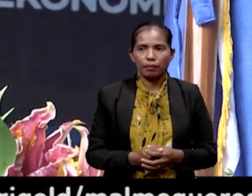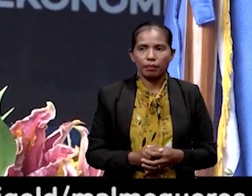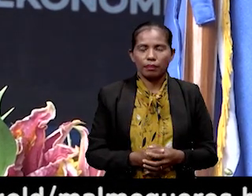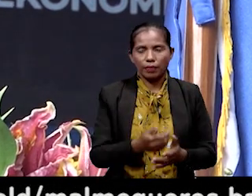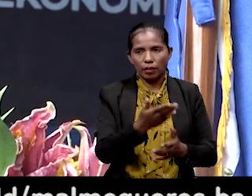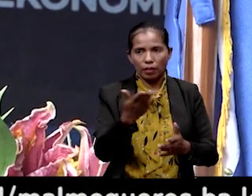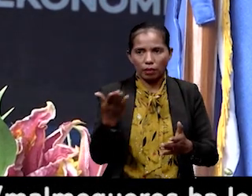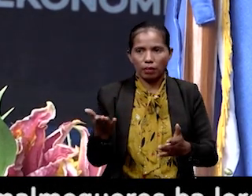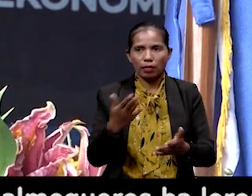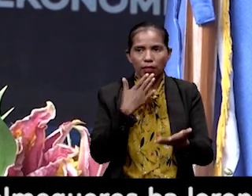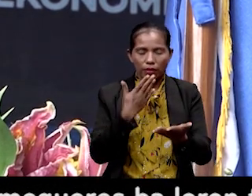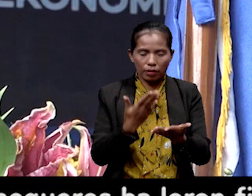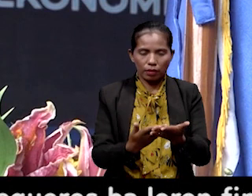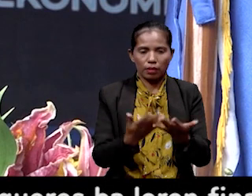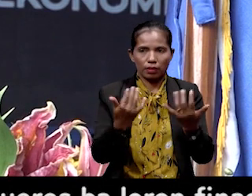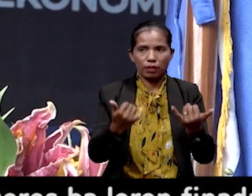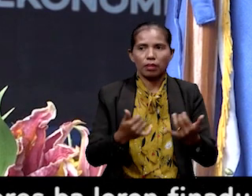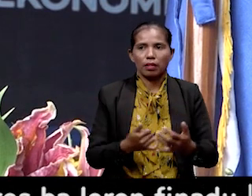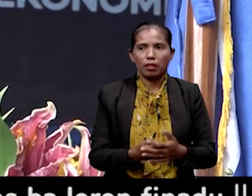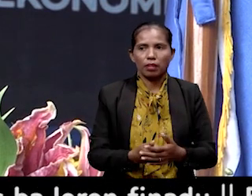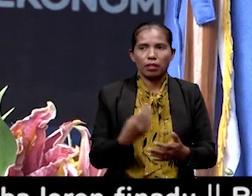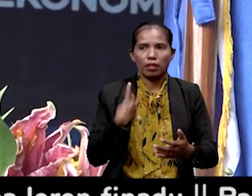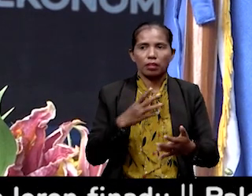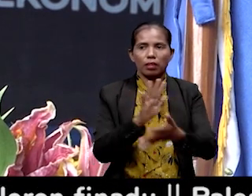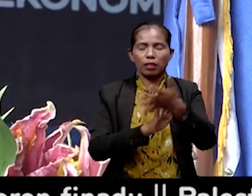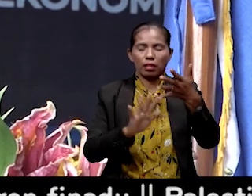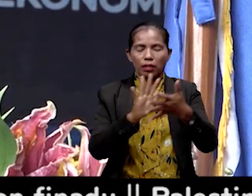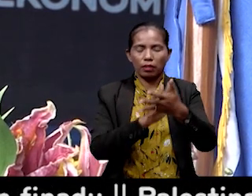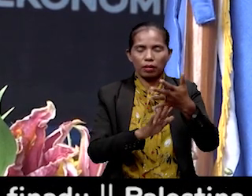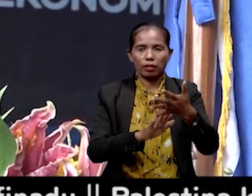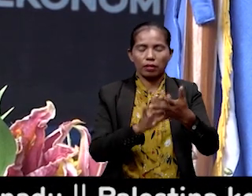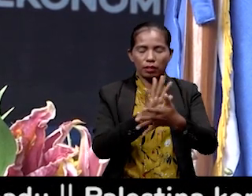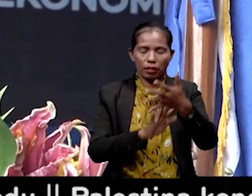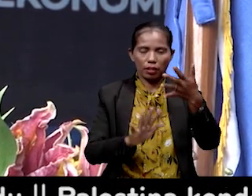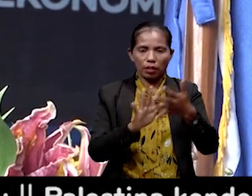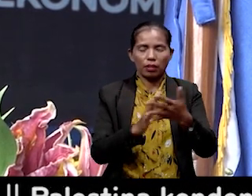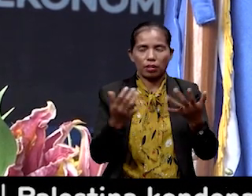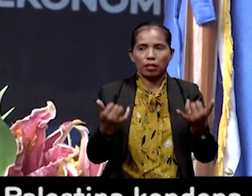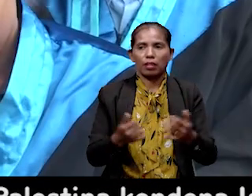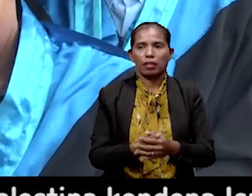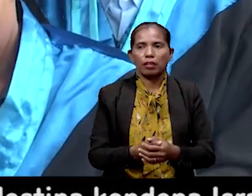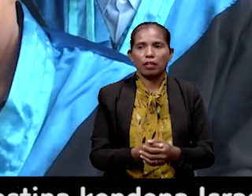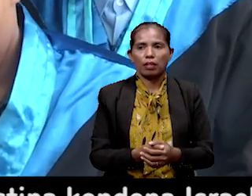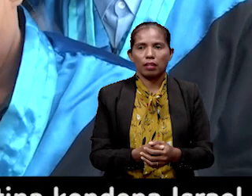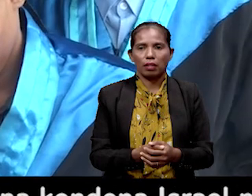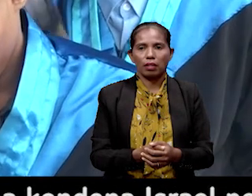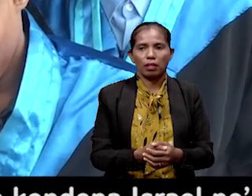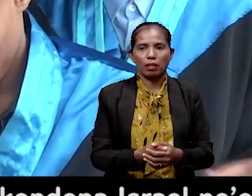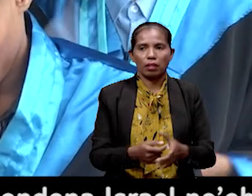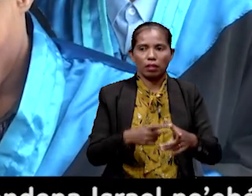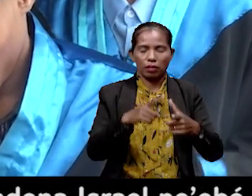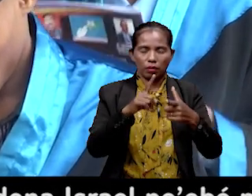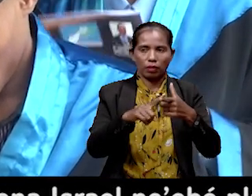Imi ne sesu ne be ohi ita celebra liusi ceremonia solene ne foi ma pasu dahulu.